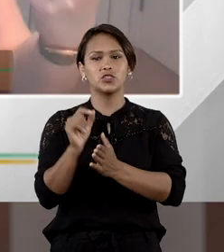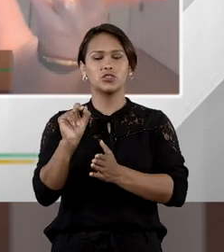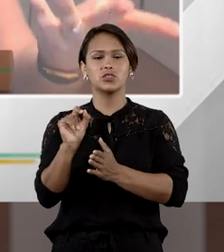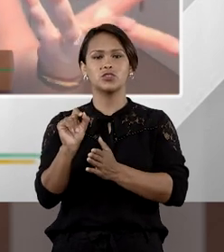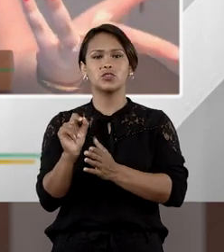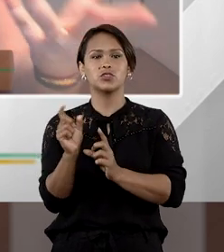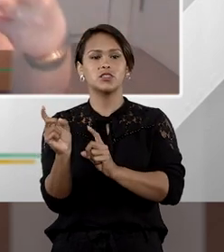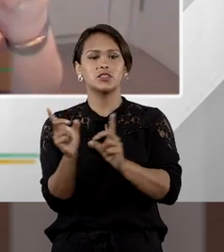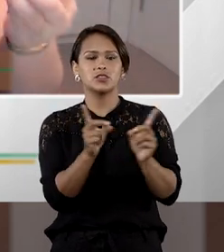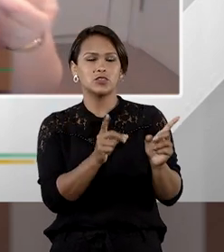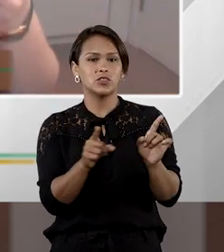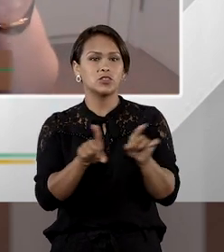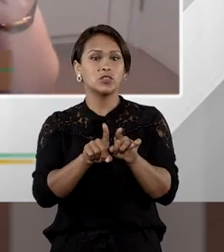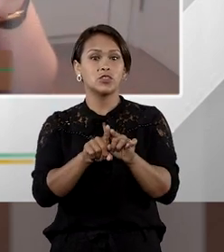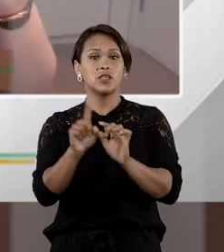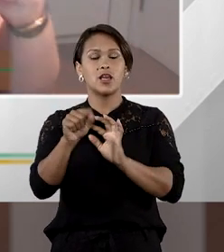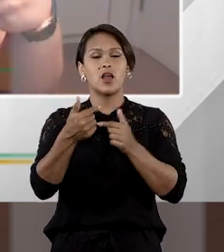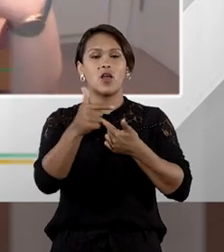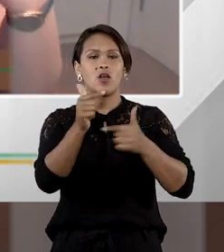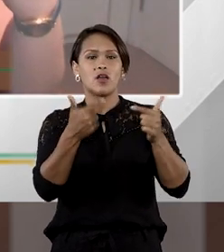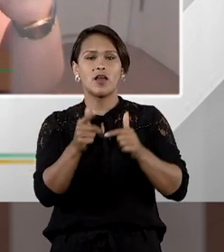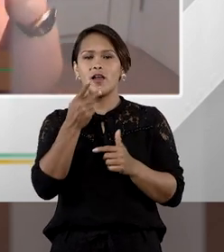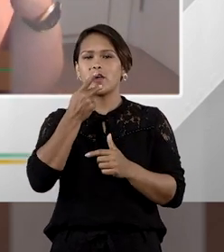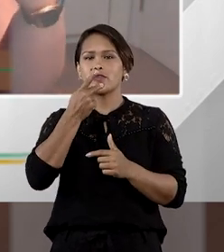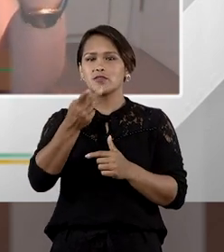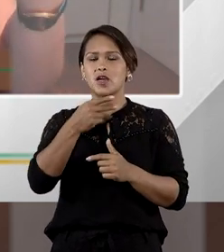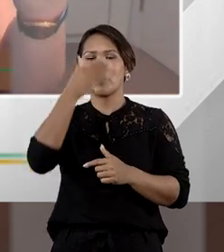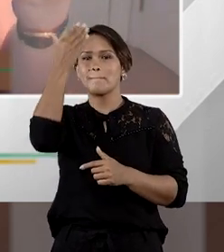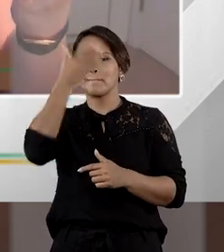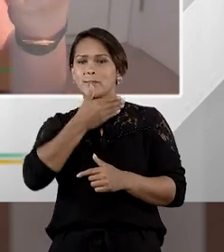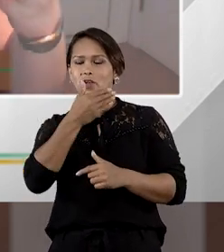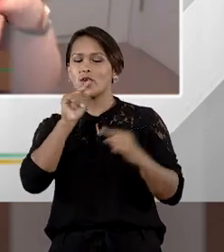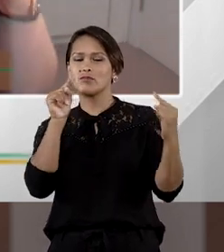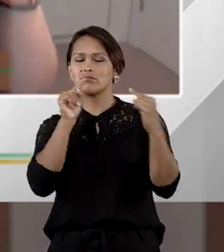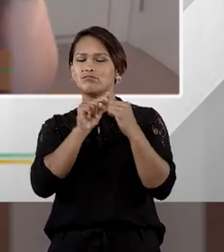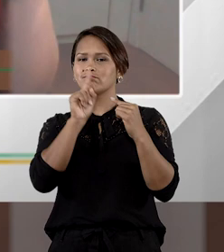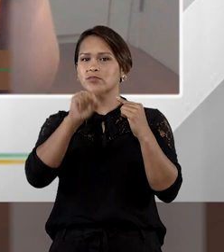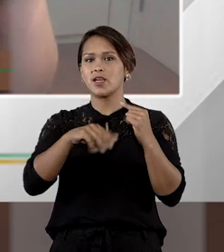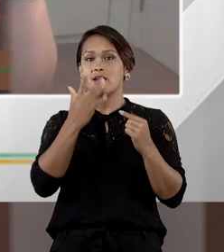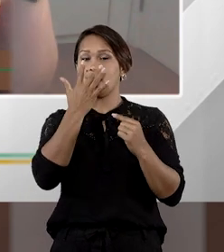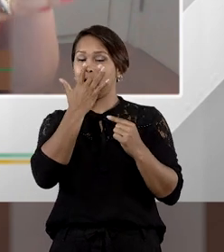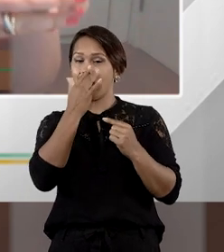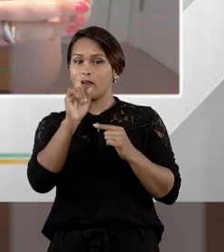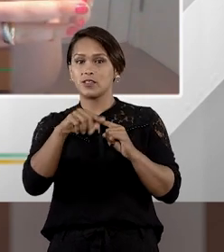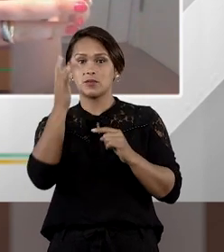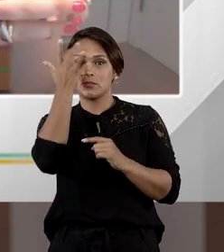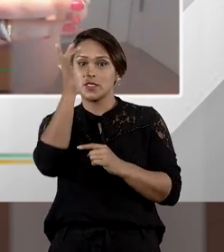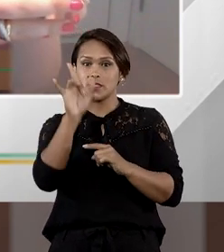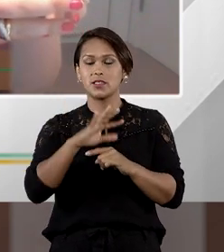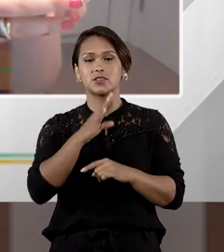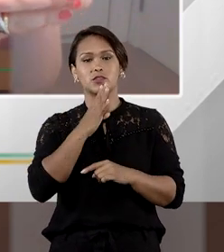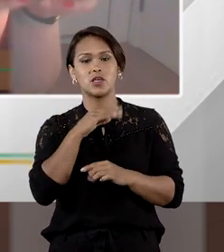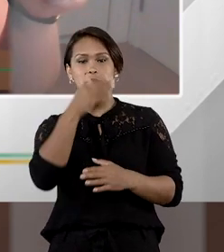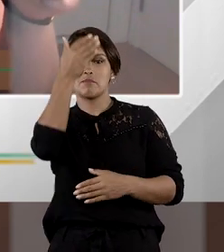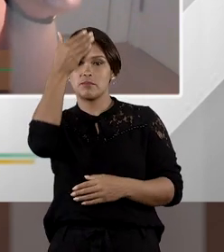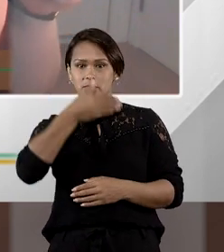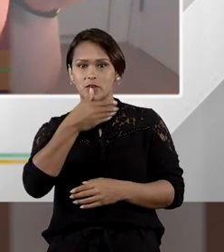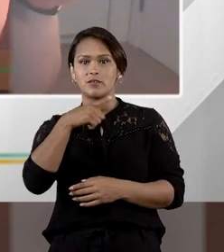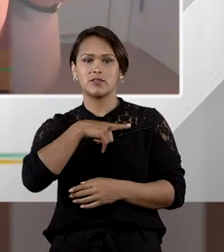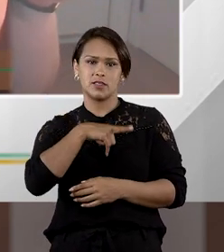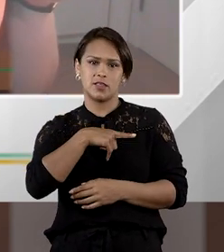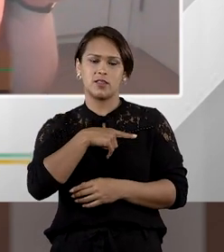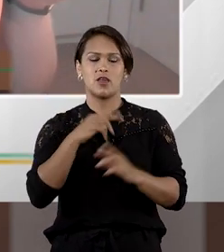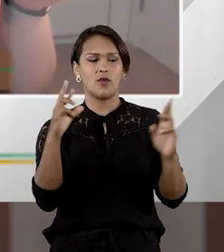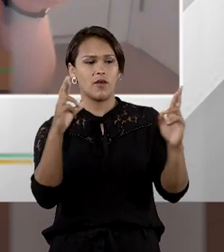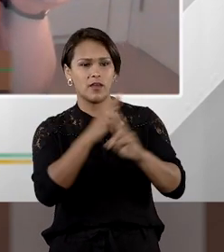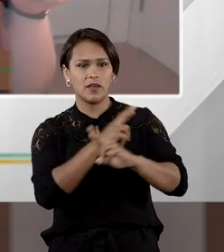são indícios? Indícios são, a gente fala, né, em prova indireta, uma circunstância conhecida e provada que,